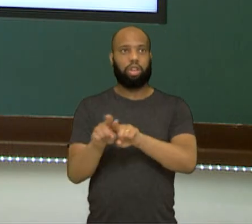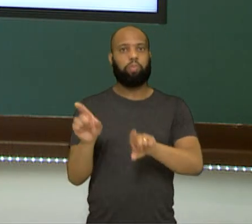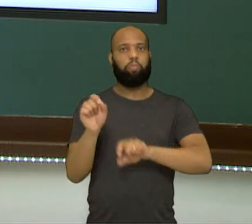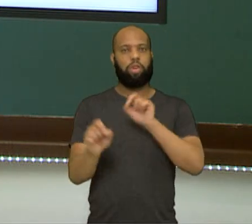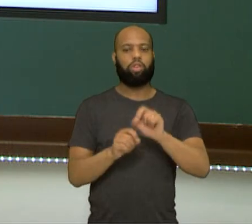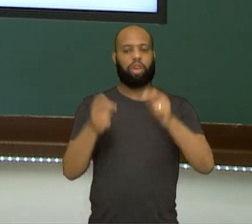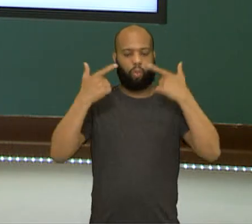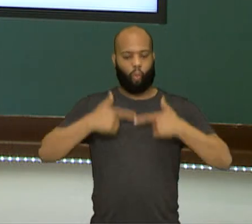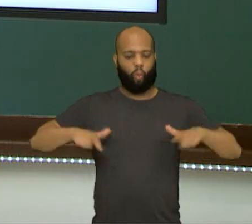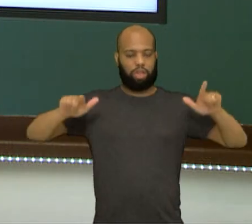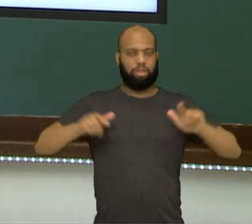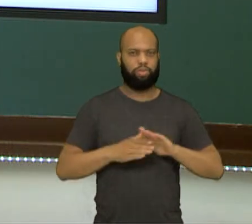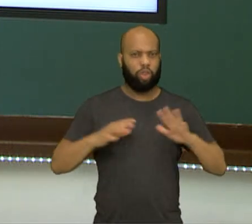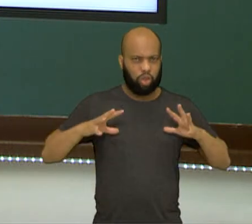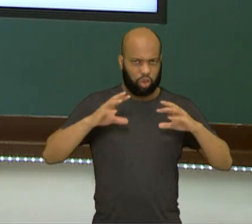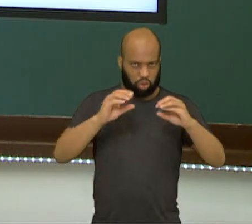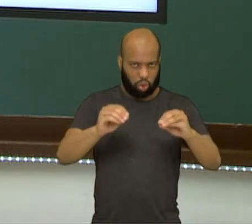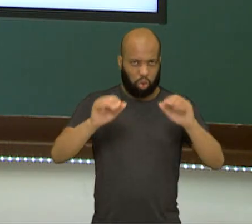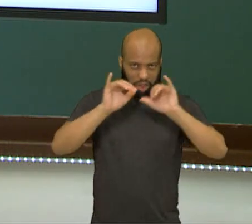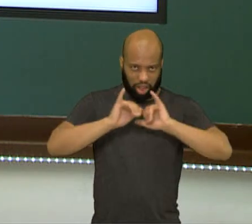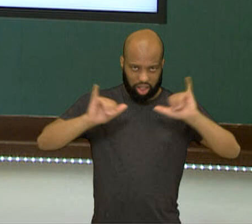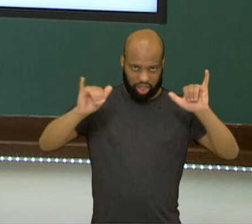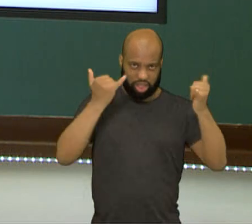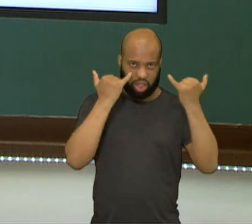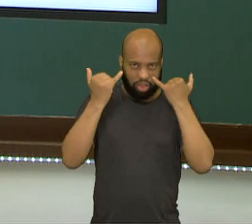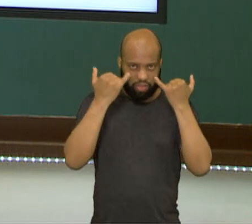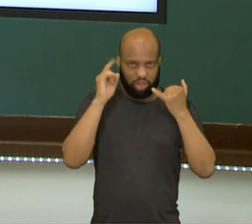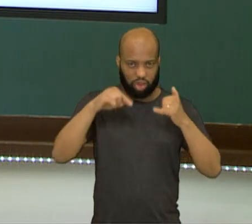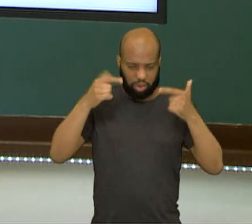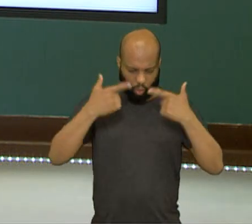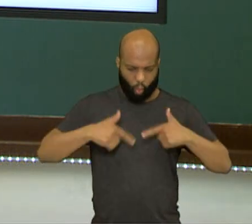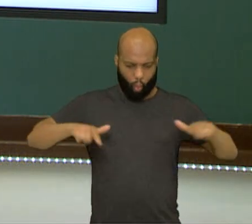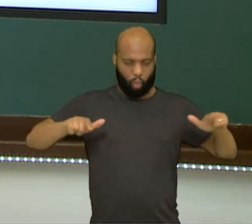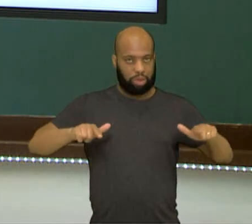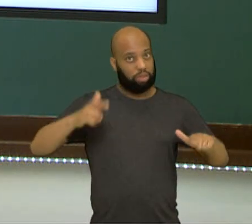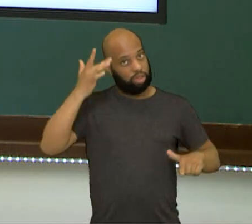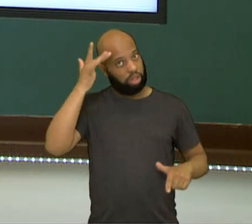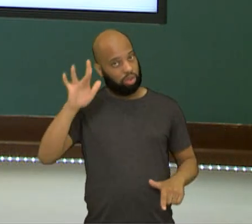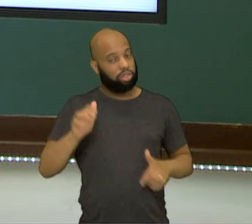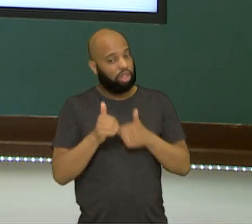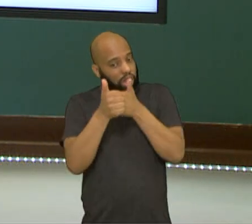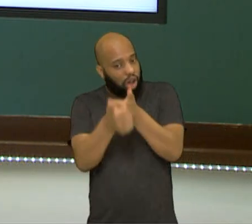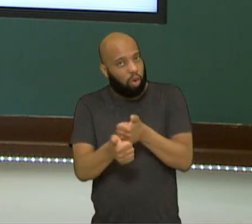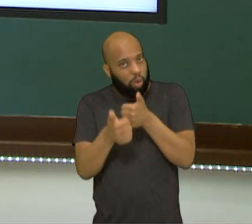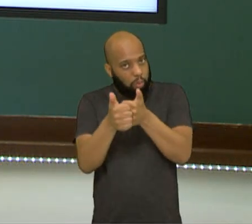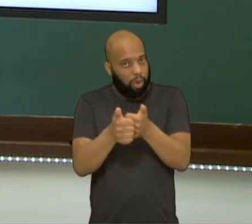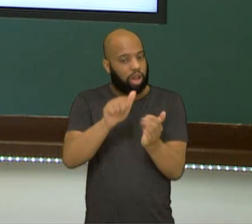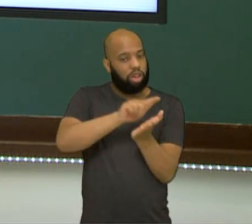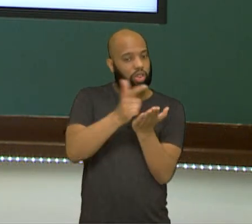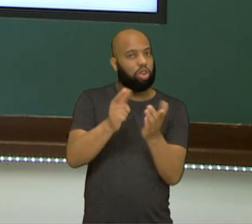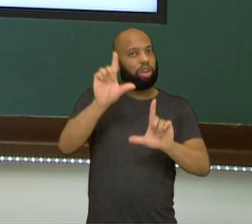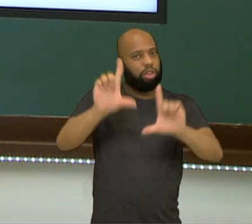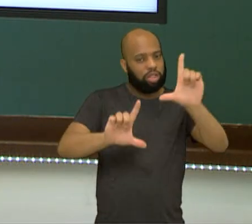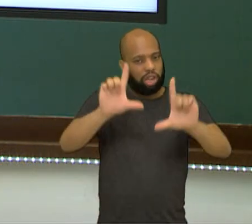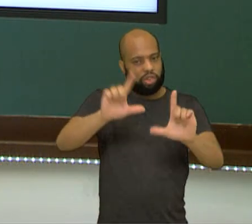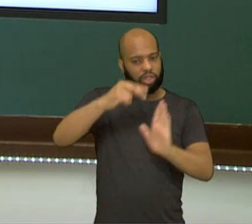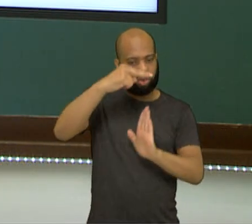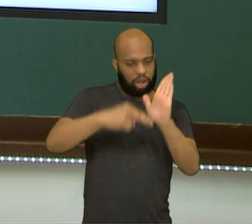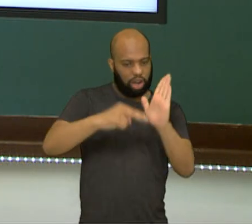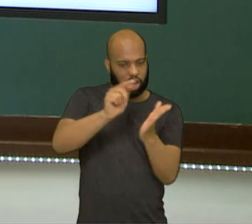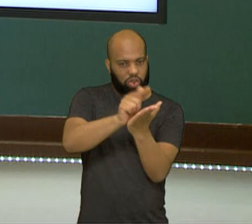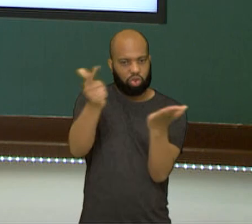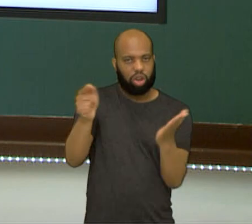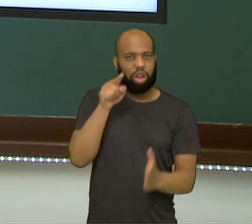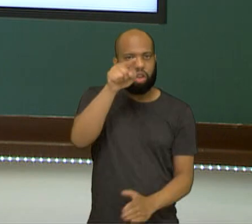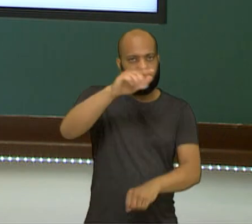imparcial? Não sei, nem toda. Acompanhe os telejornais, leiam os jornais e você pense,